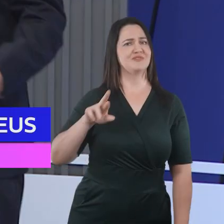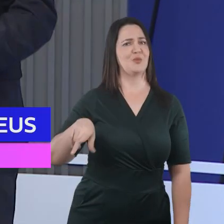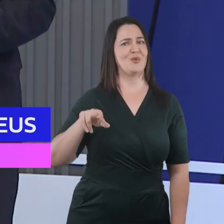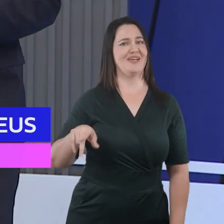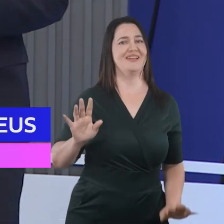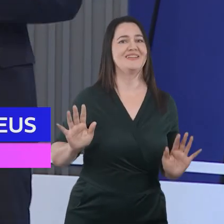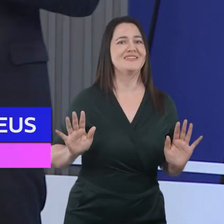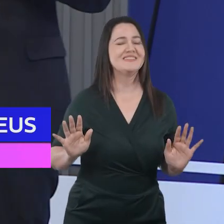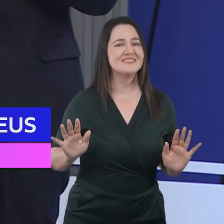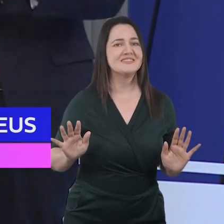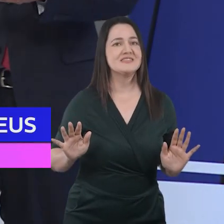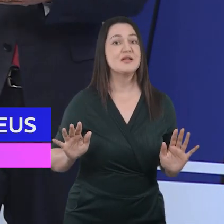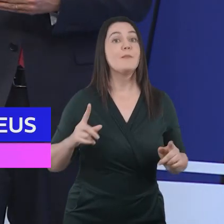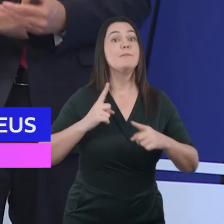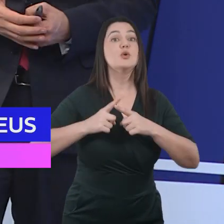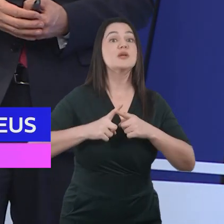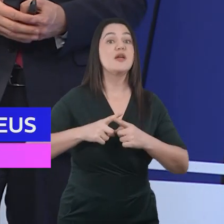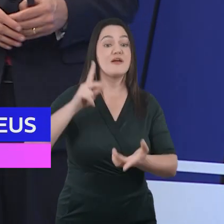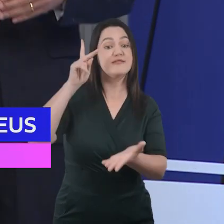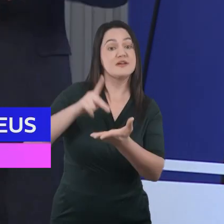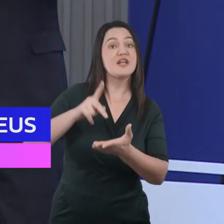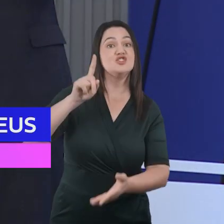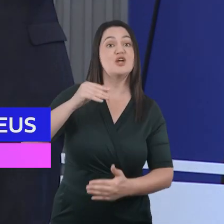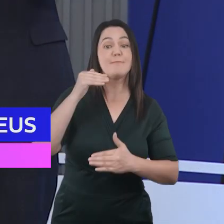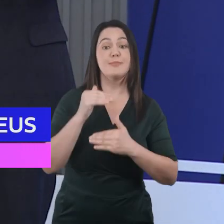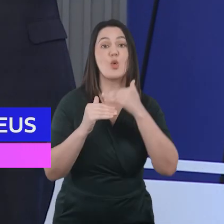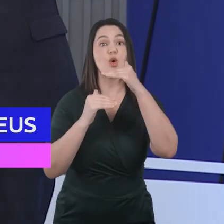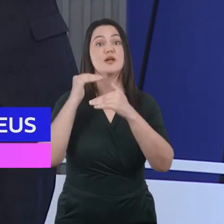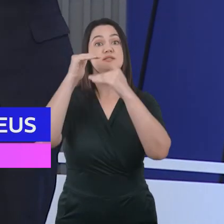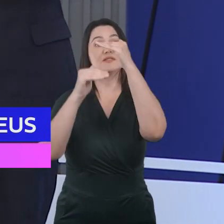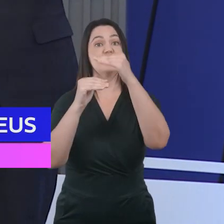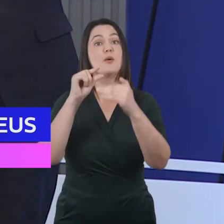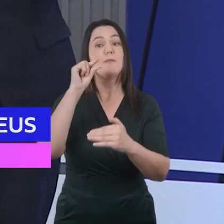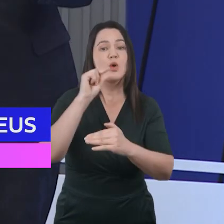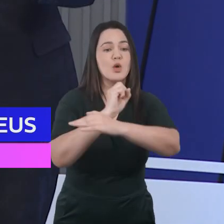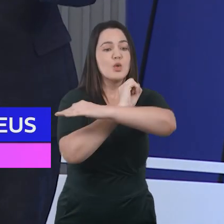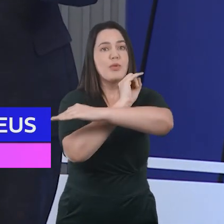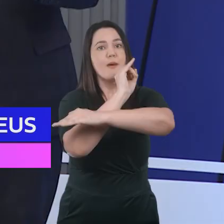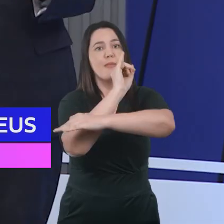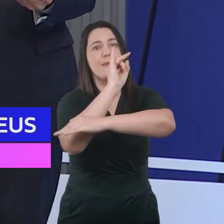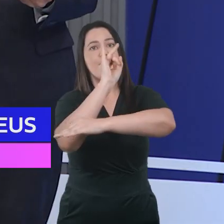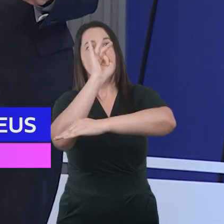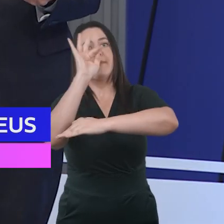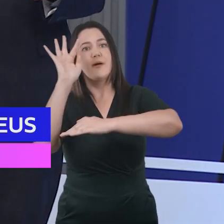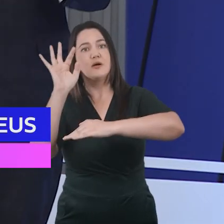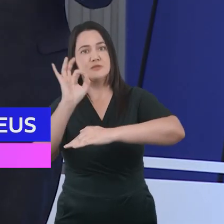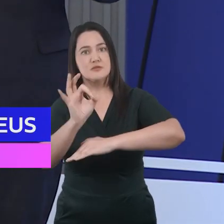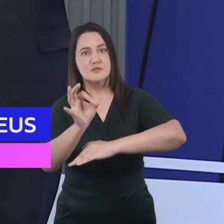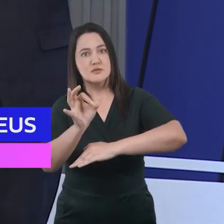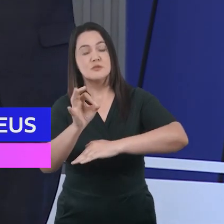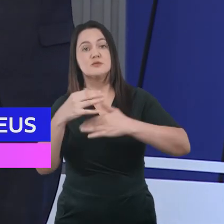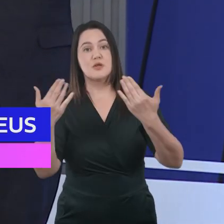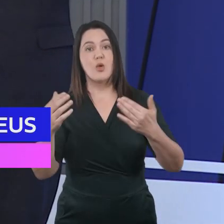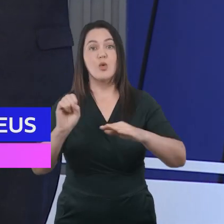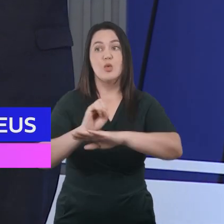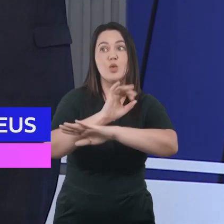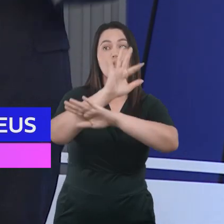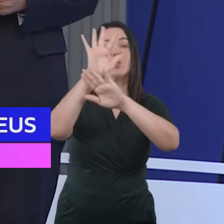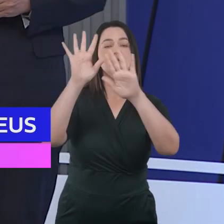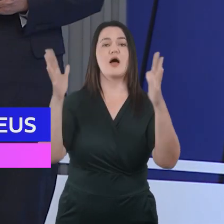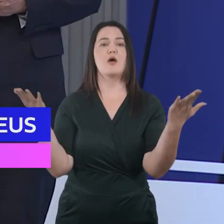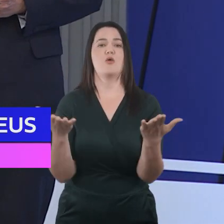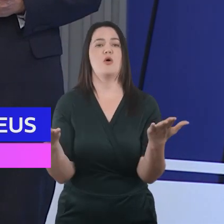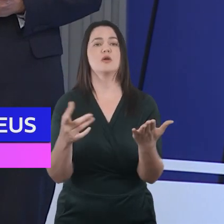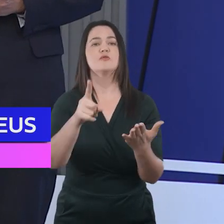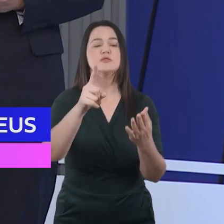compreendeu. Veja, essa verdade é progressiva. A luz vai brilhando cada vez mais. E essa luz chegou à plenitude